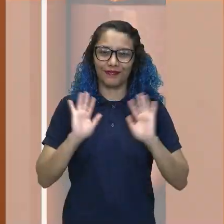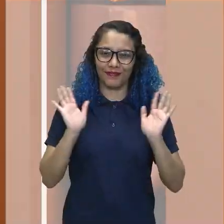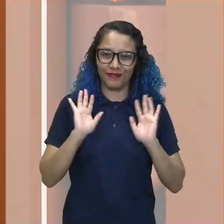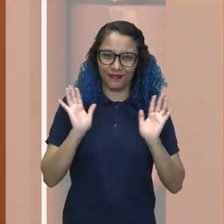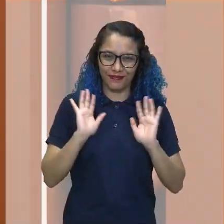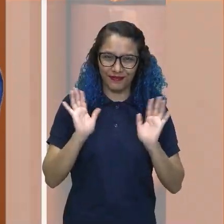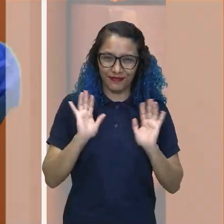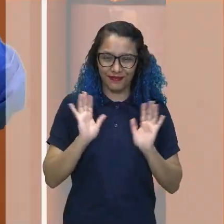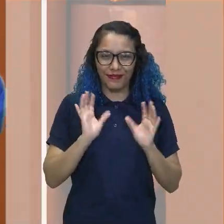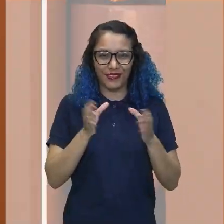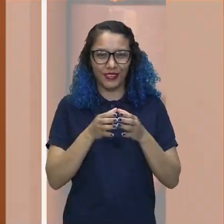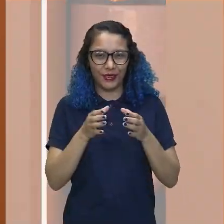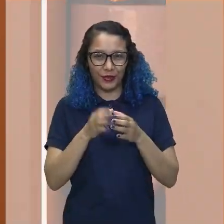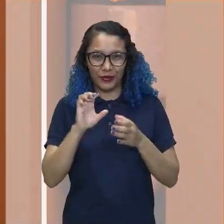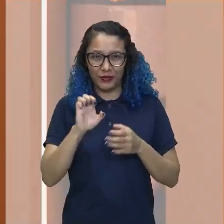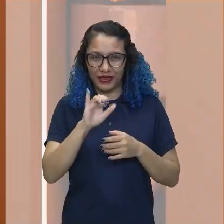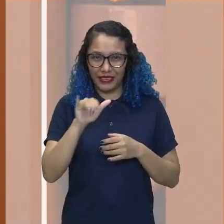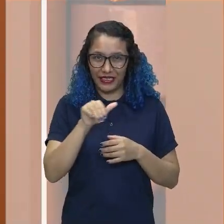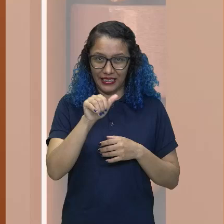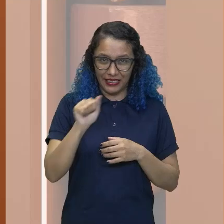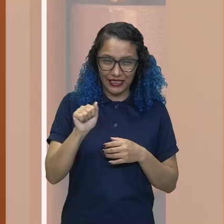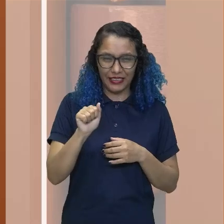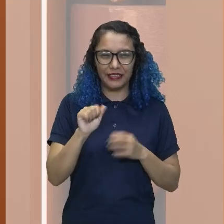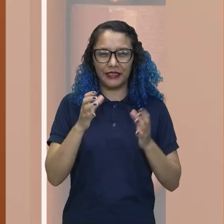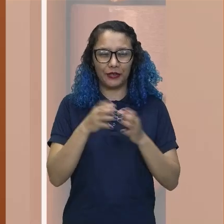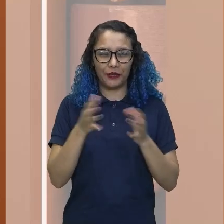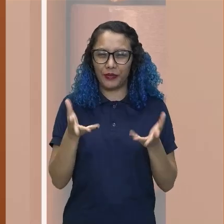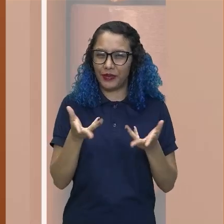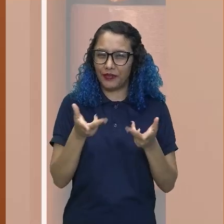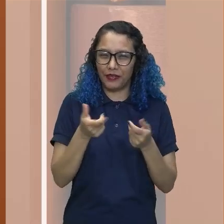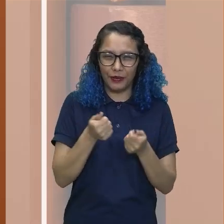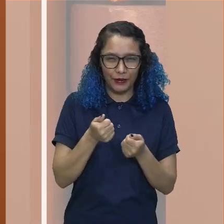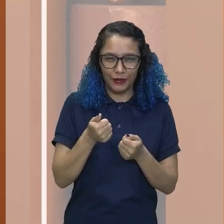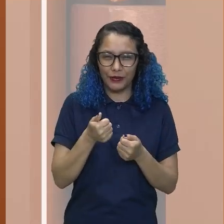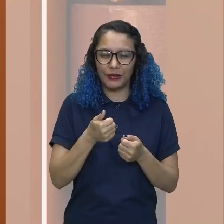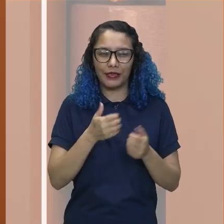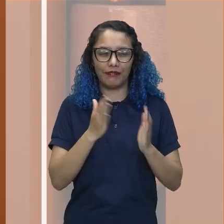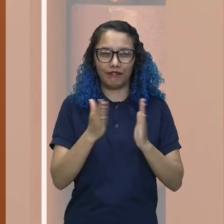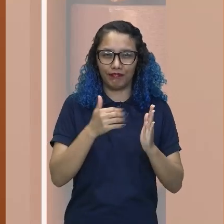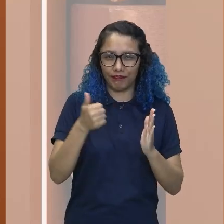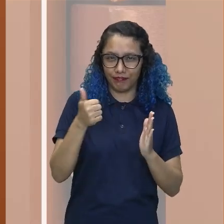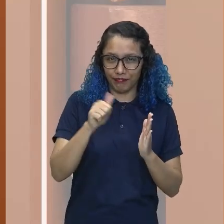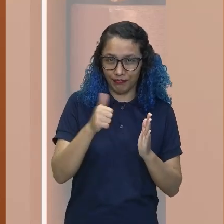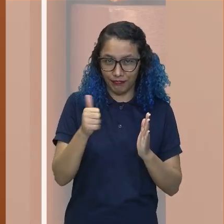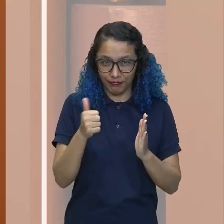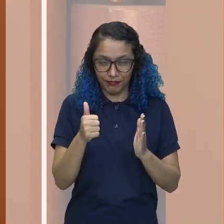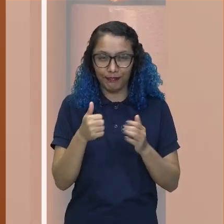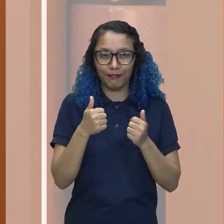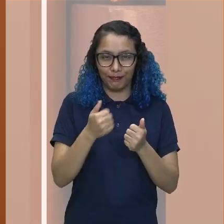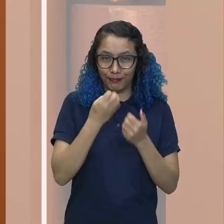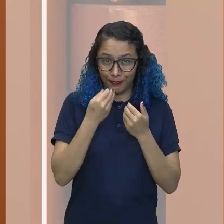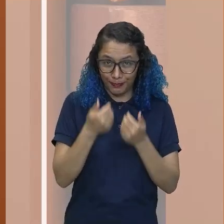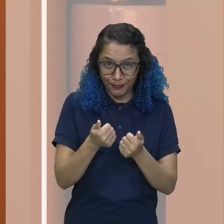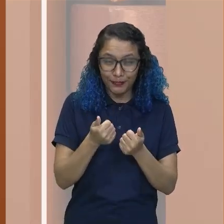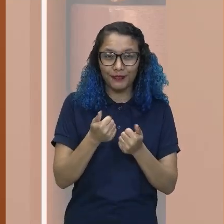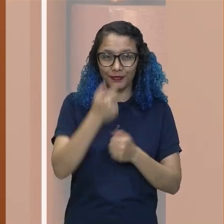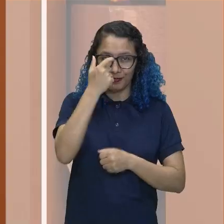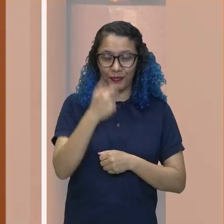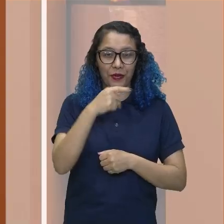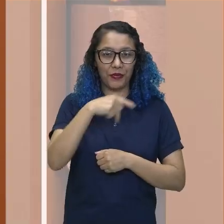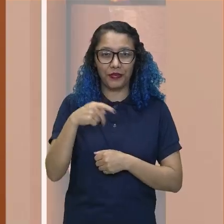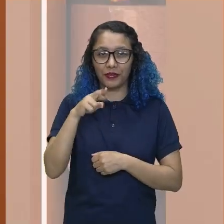Olá, Éja, essa turma maravilhosa da 11ª etapa. Tudo bem com vocês? Eu sou o